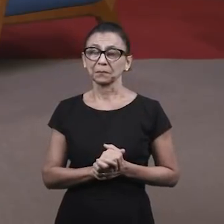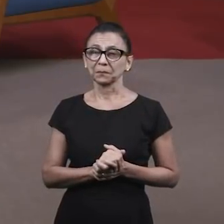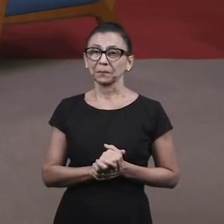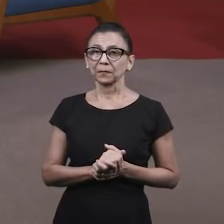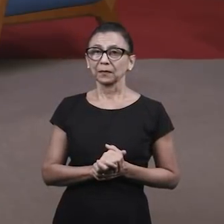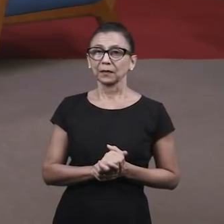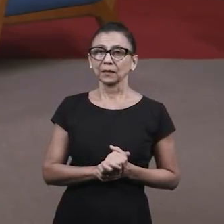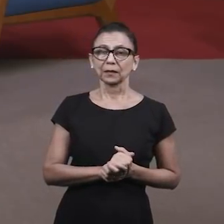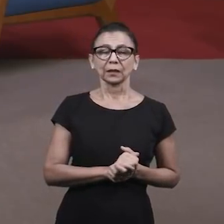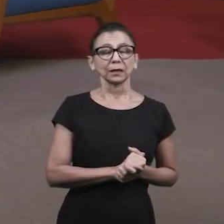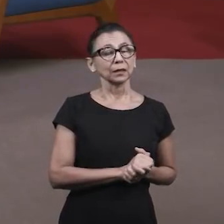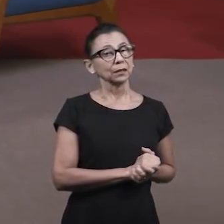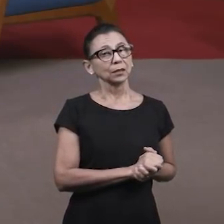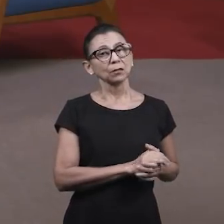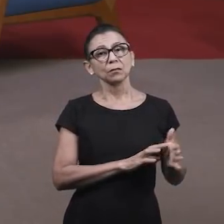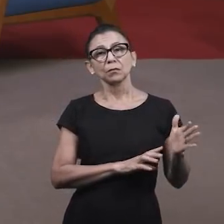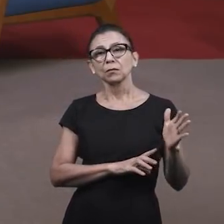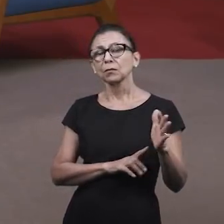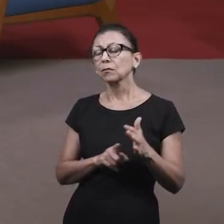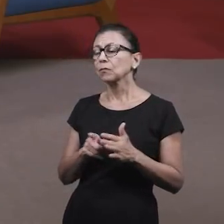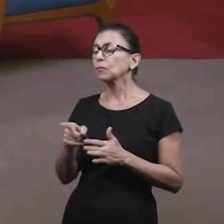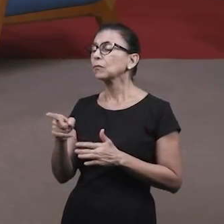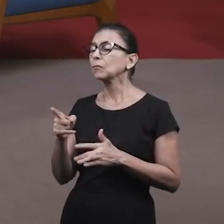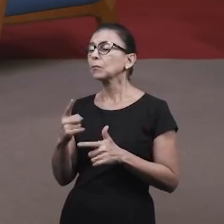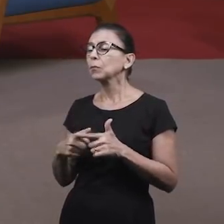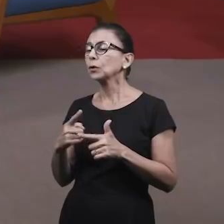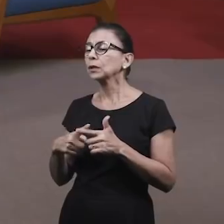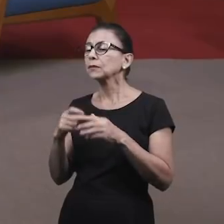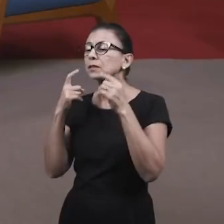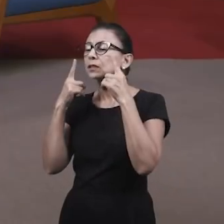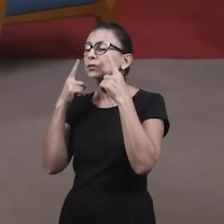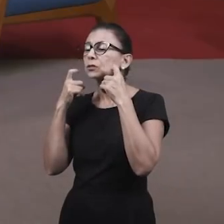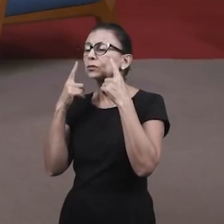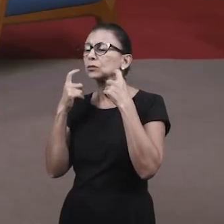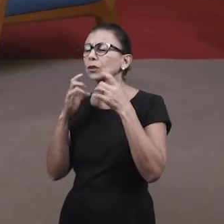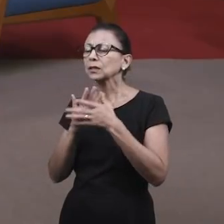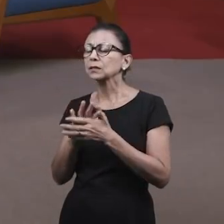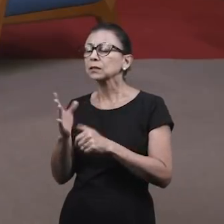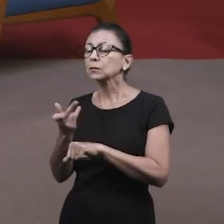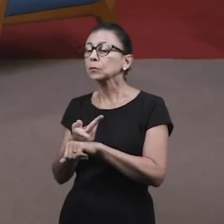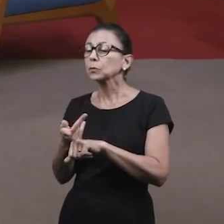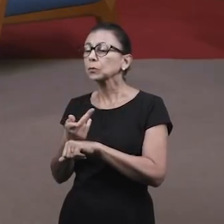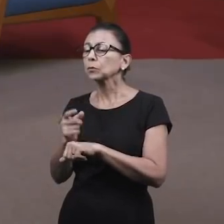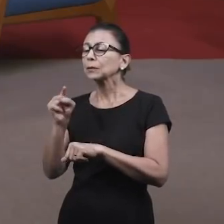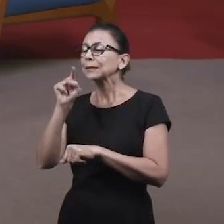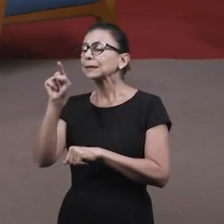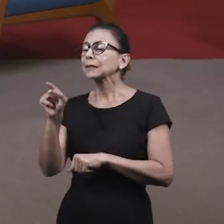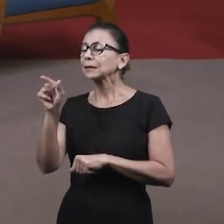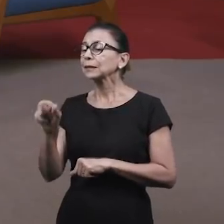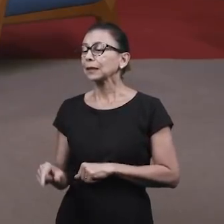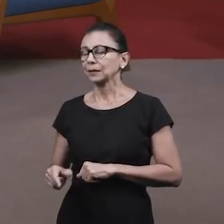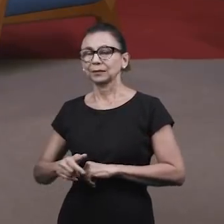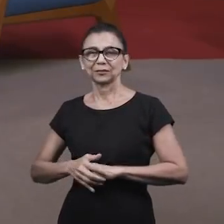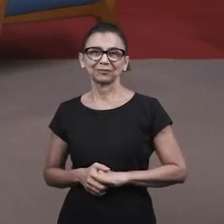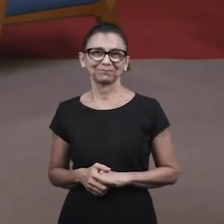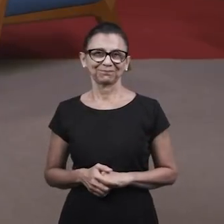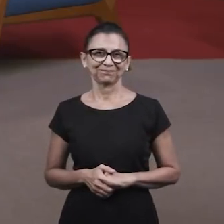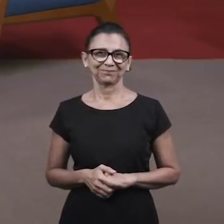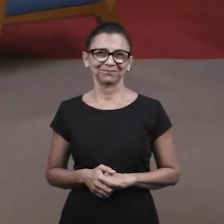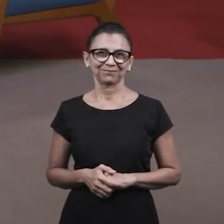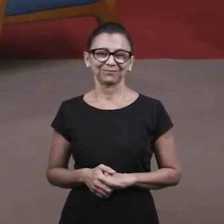dos anjos. Os anjos perguntam, por que choras? Aí ela, né, vocês levaram o meu Senhor, onde o